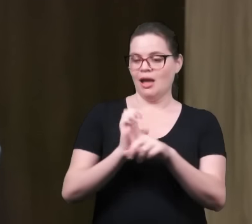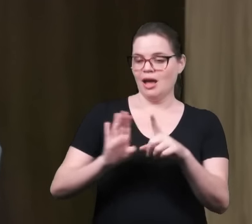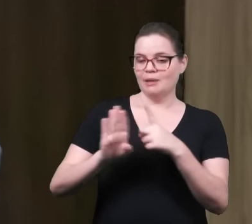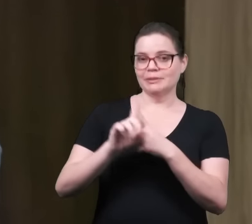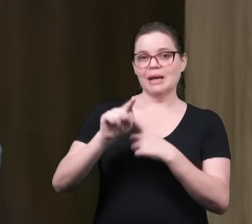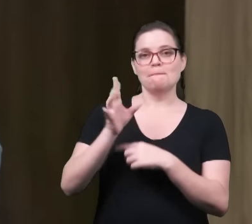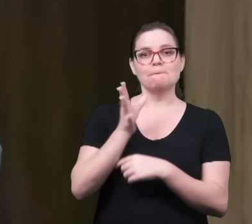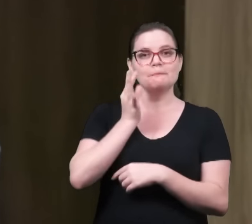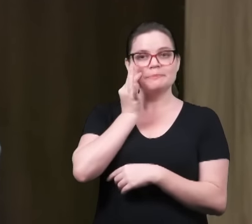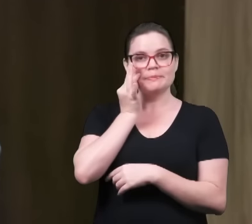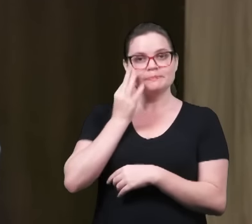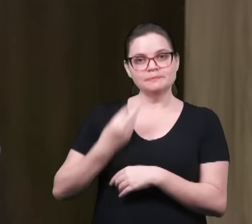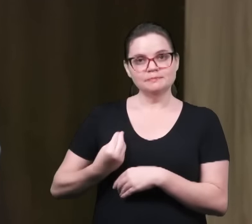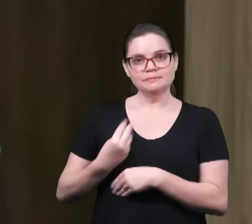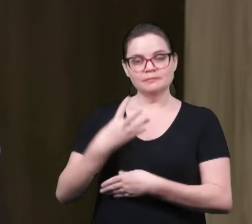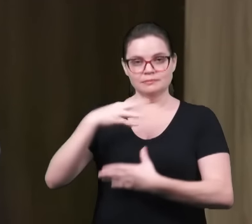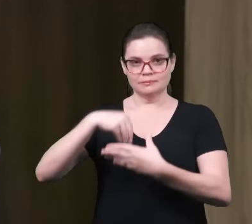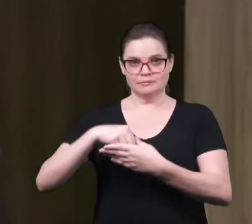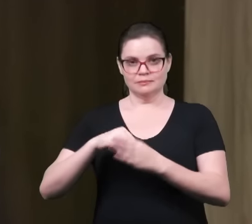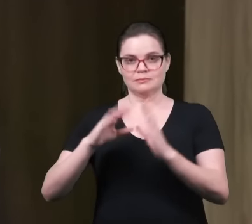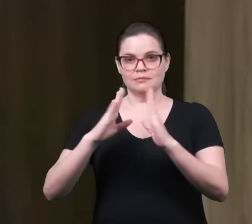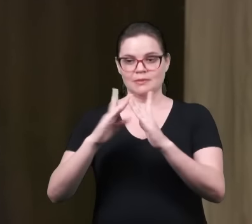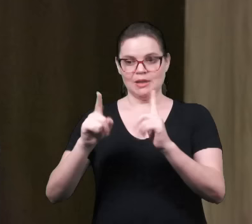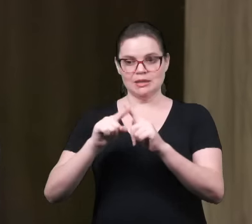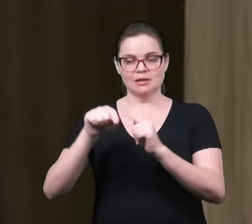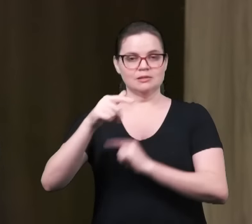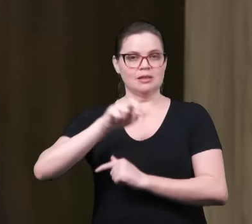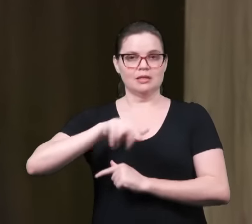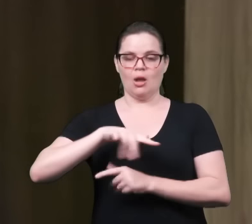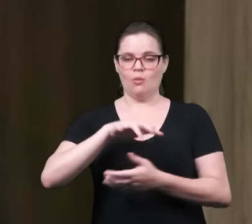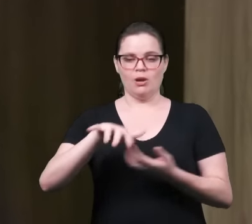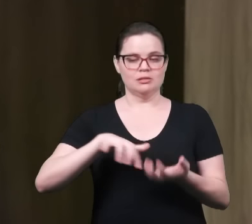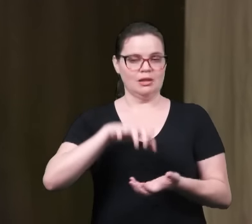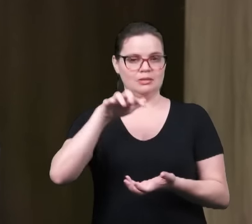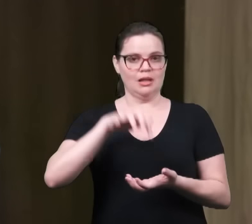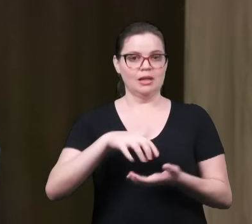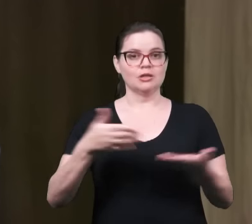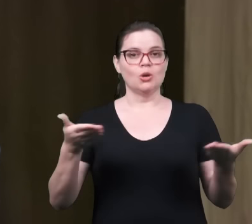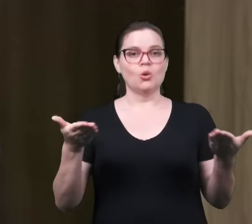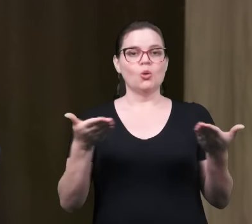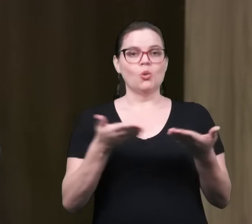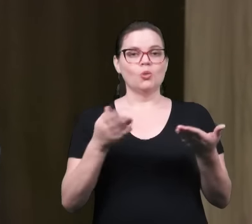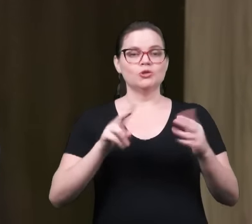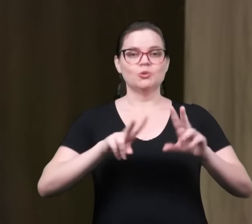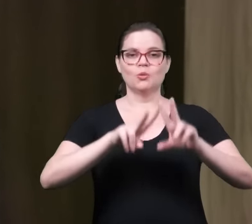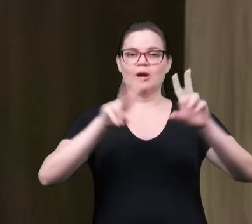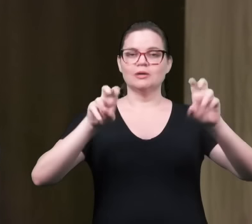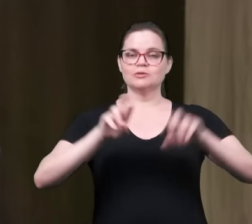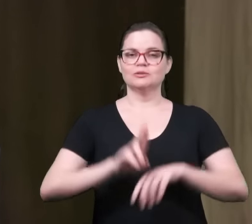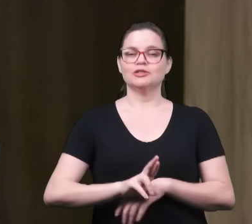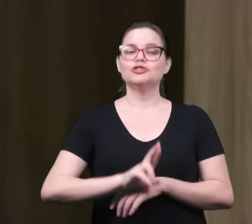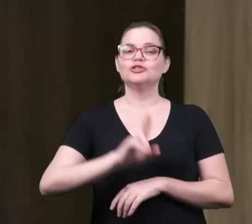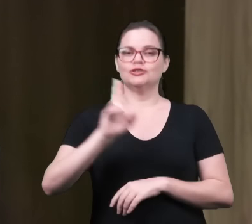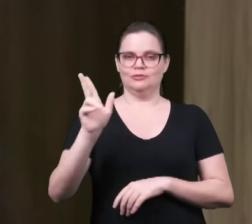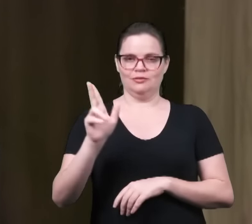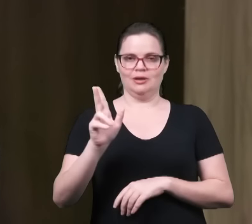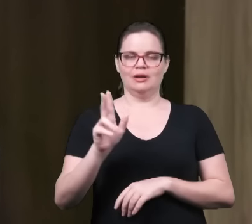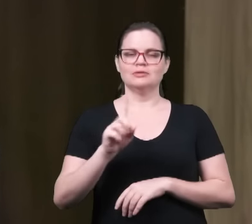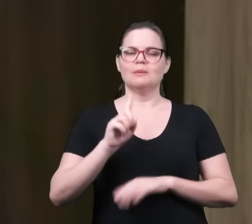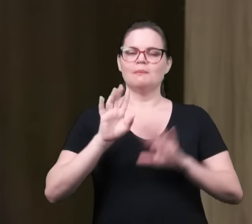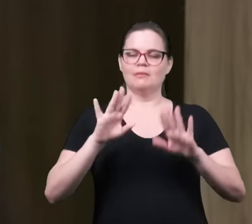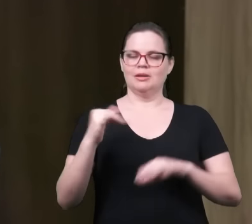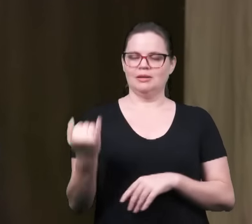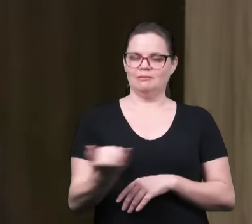será local, nós vamos trazer um outro assunto de vital importância para este momento. Daqui a pouco